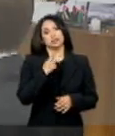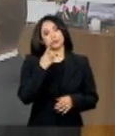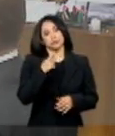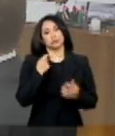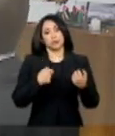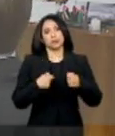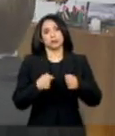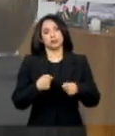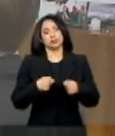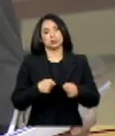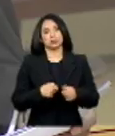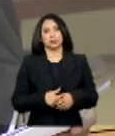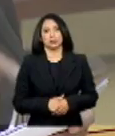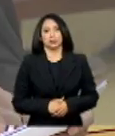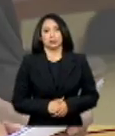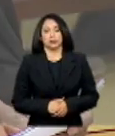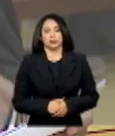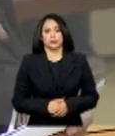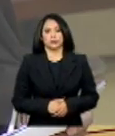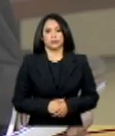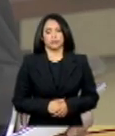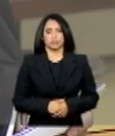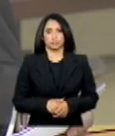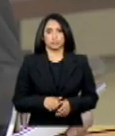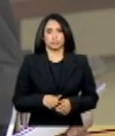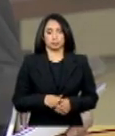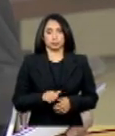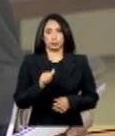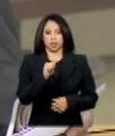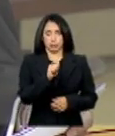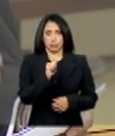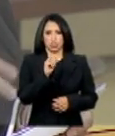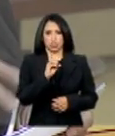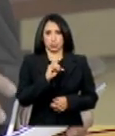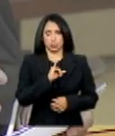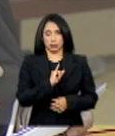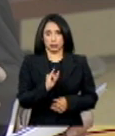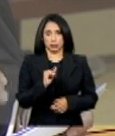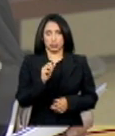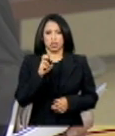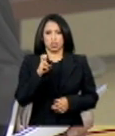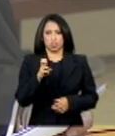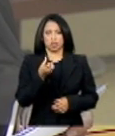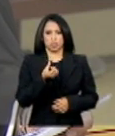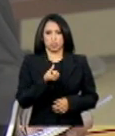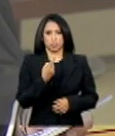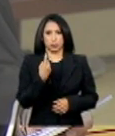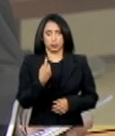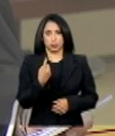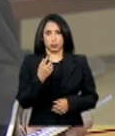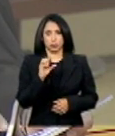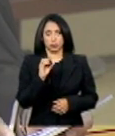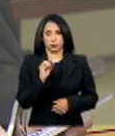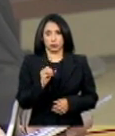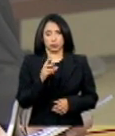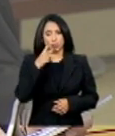é a 610 ela veicula 1